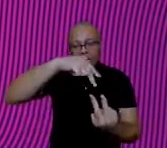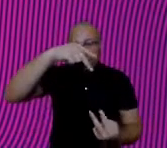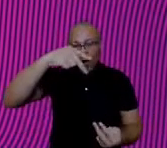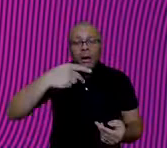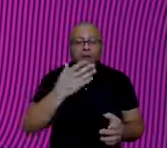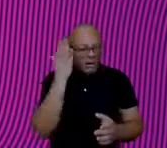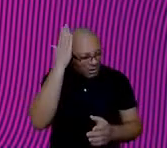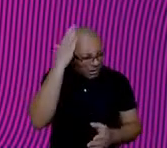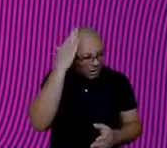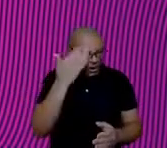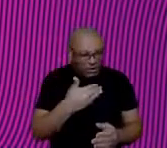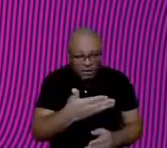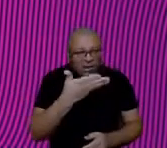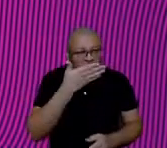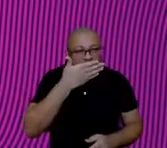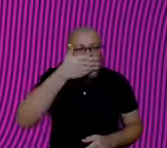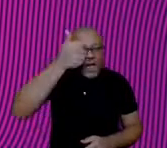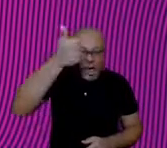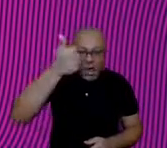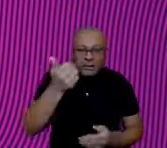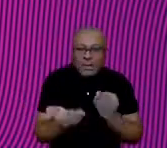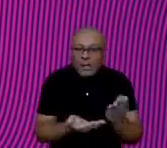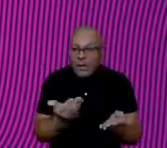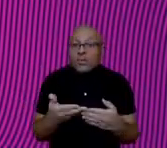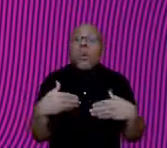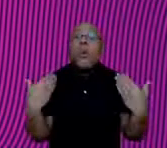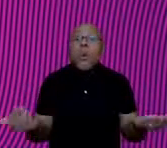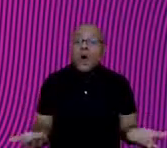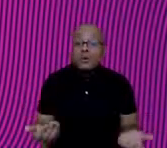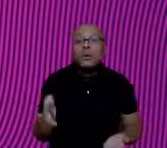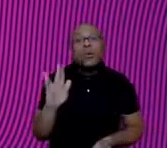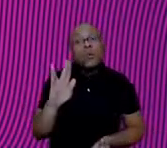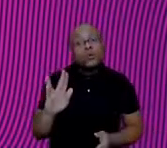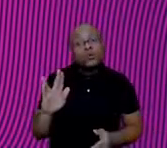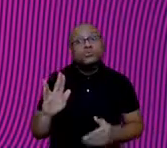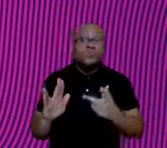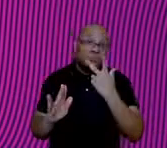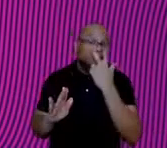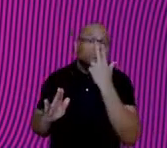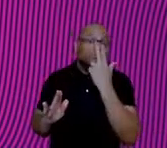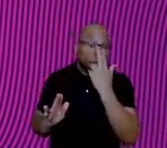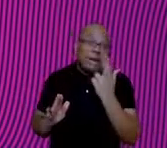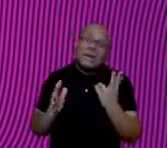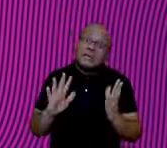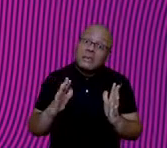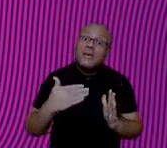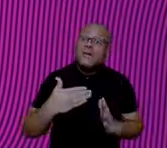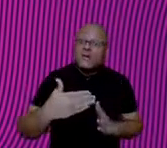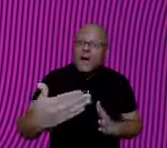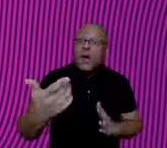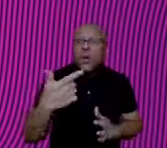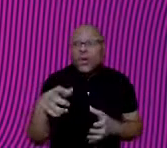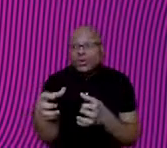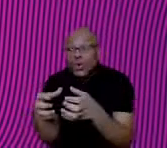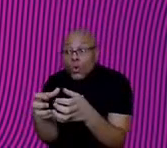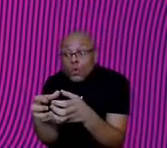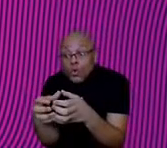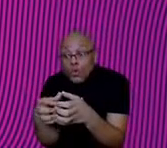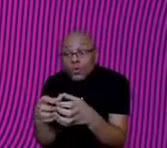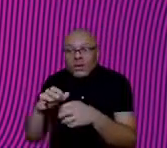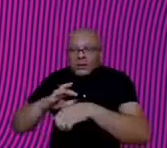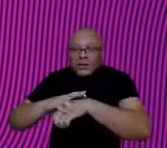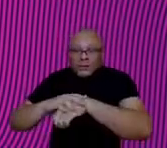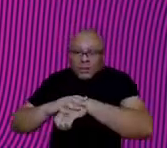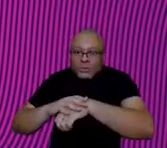melhor terapia para ele. Provavelmente o canabidiol, eu acho que lá na frente vai ter uma indicação, talvez, para algum grupo de sintoma em Parkinson. A coisa é muito assim.